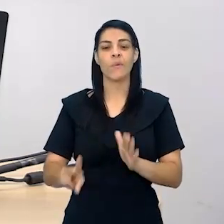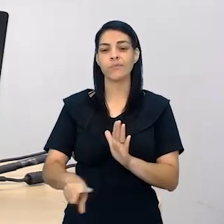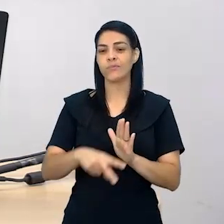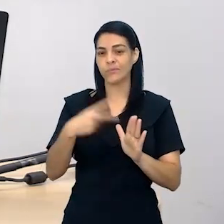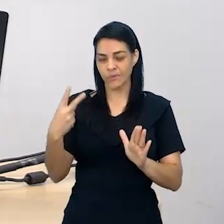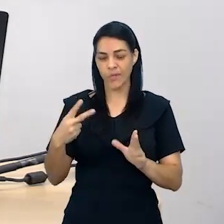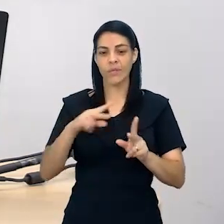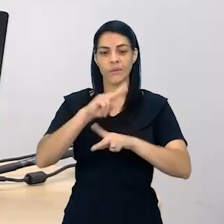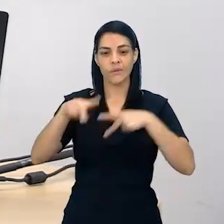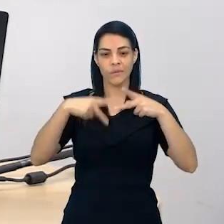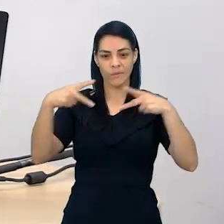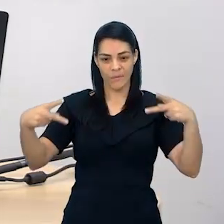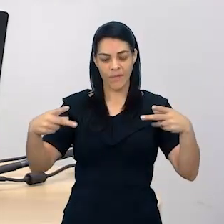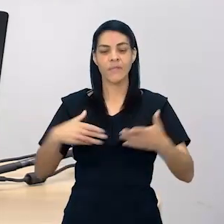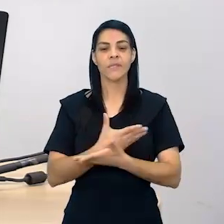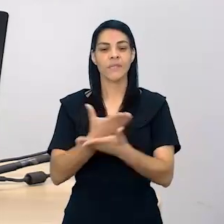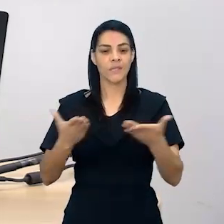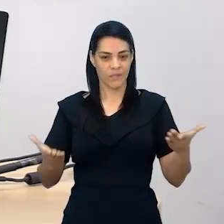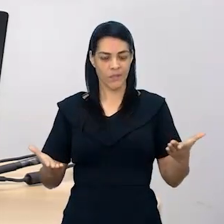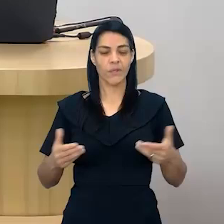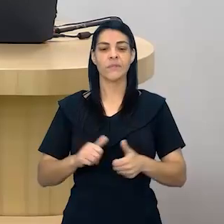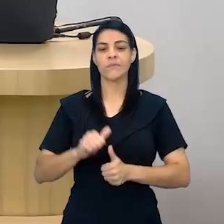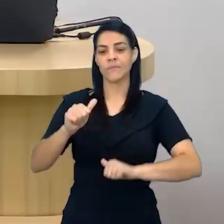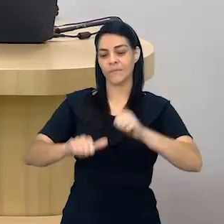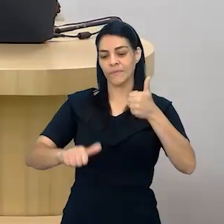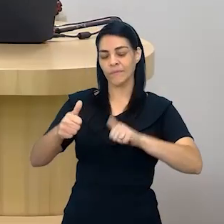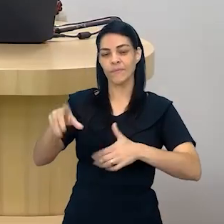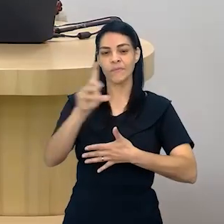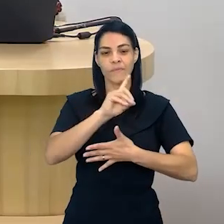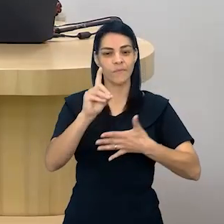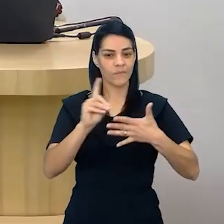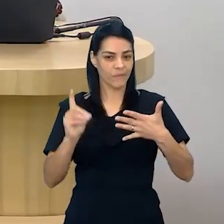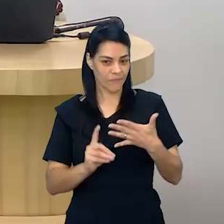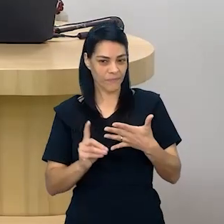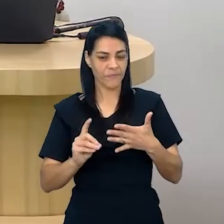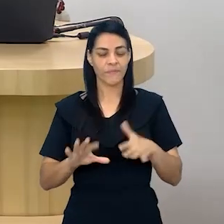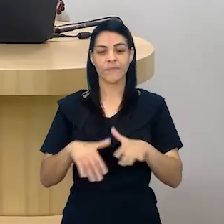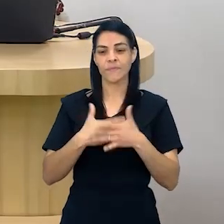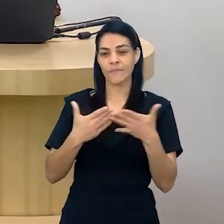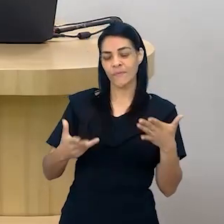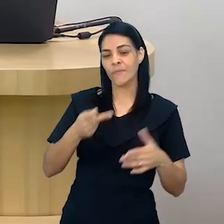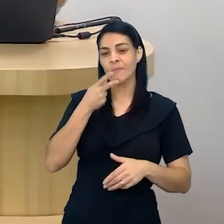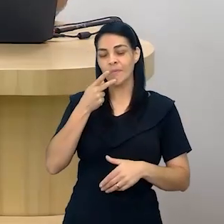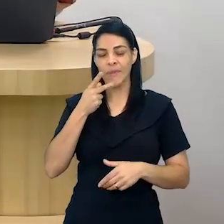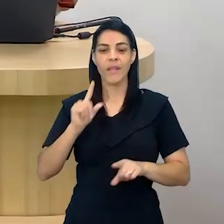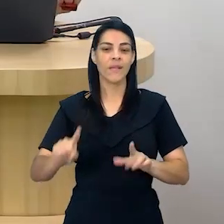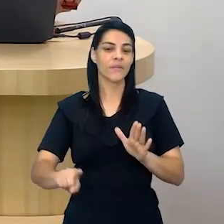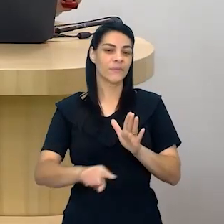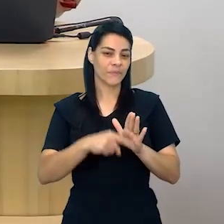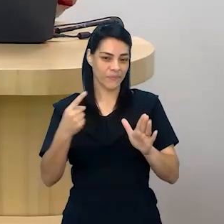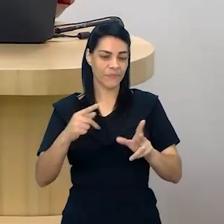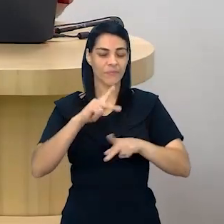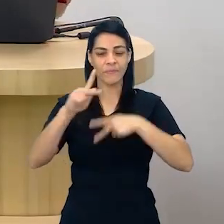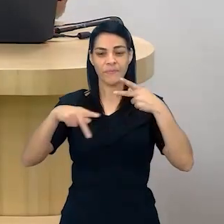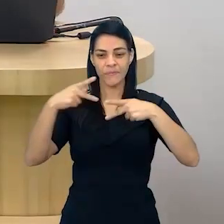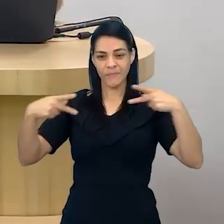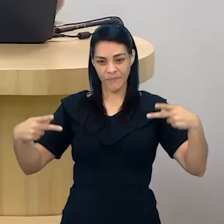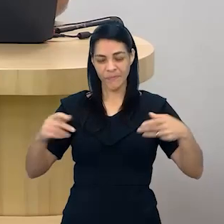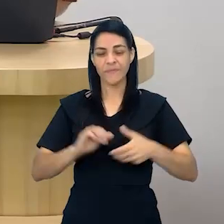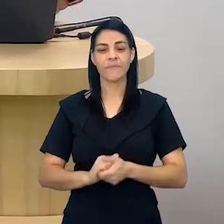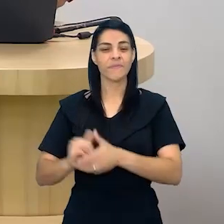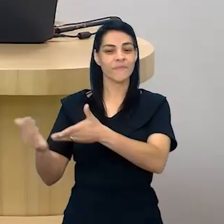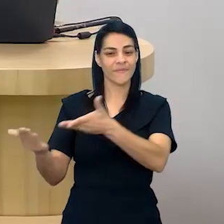fazer aí a análise desses dados é isso E falando em primeiro bimestre a gente convida vocês